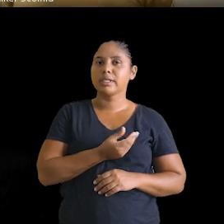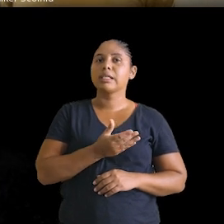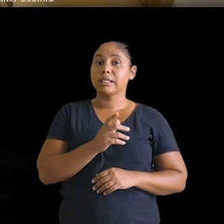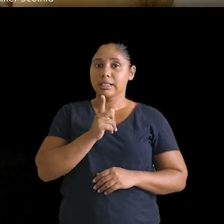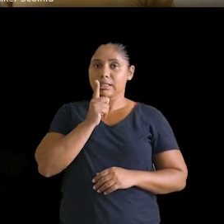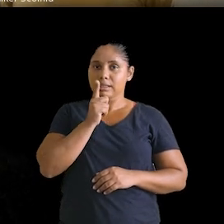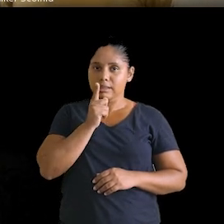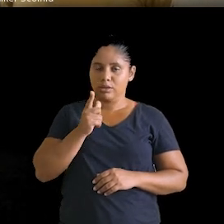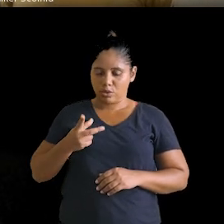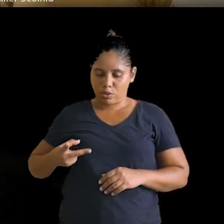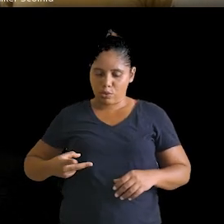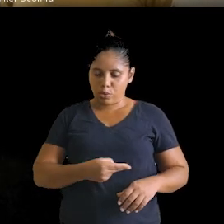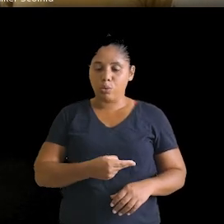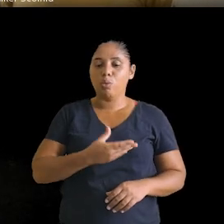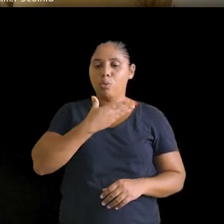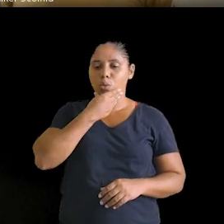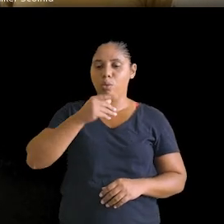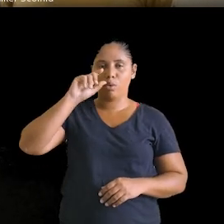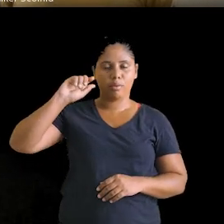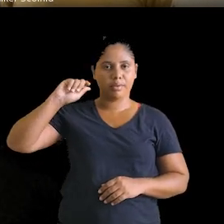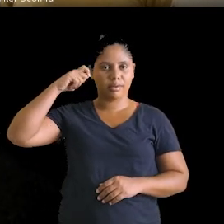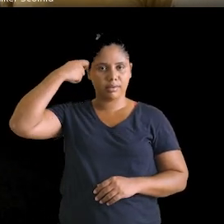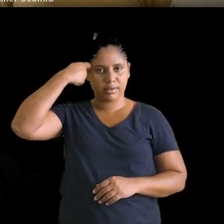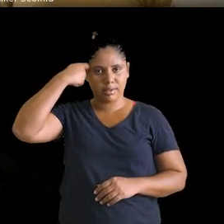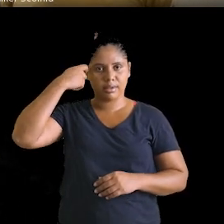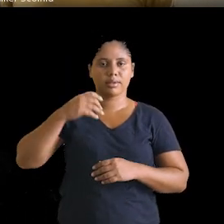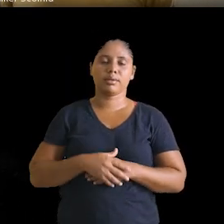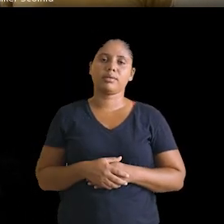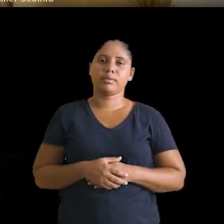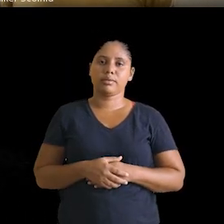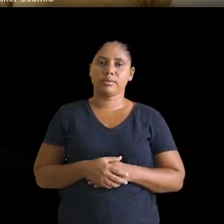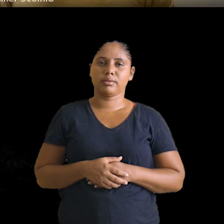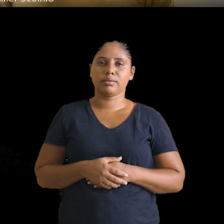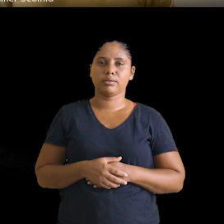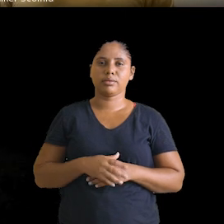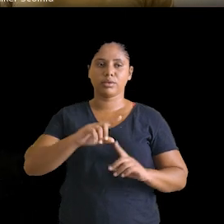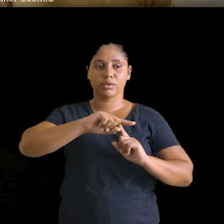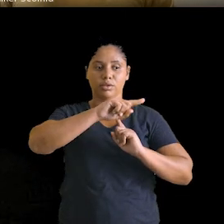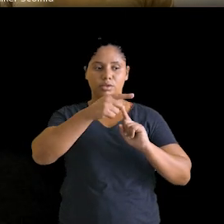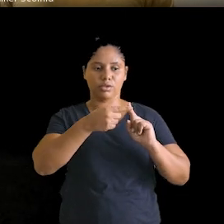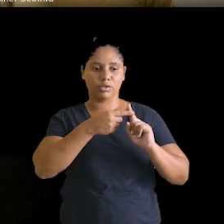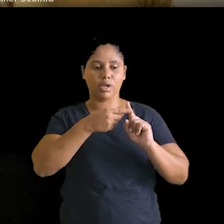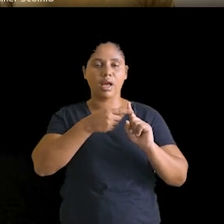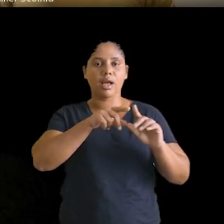tá? Que é um homem negro, tá? Eu acho que com as suas 38 semanas de gestação.